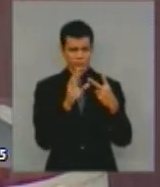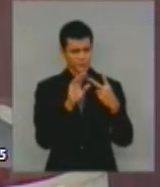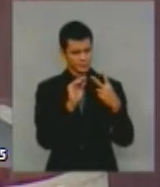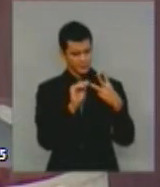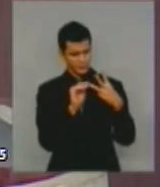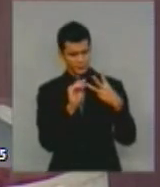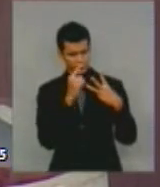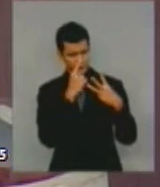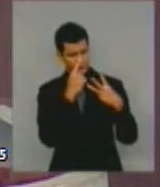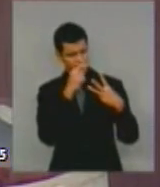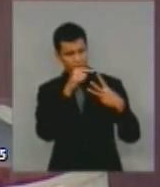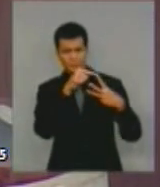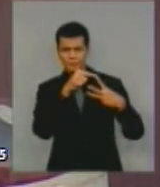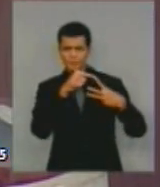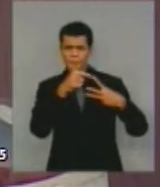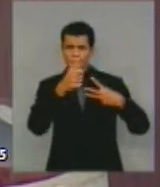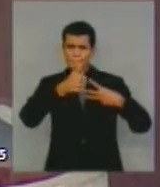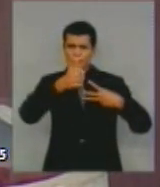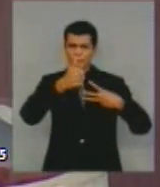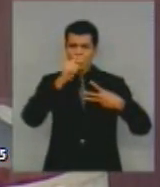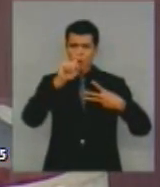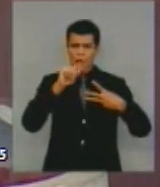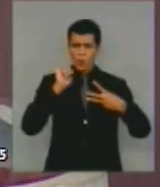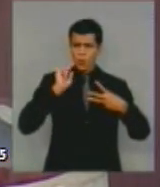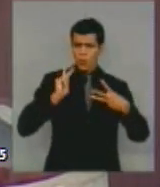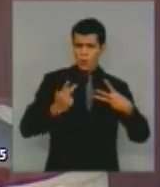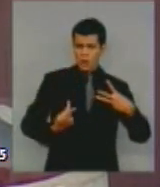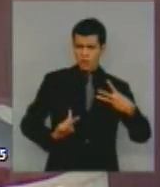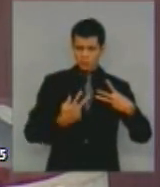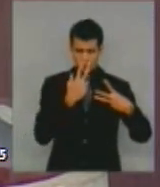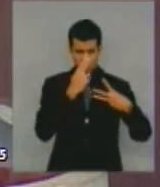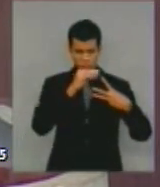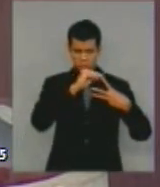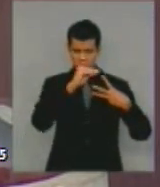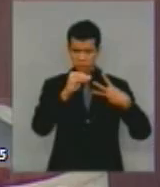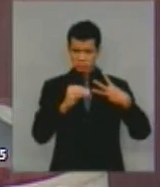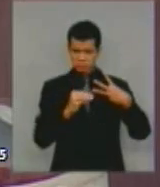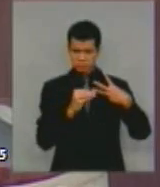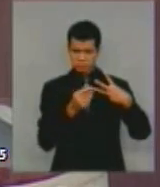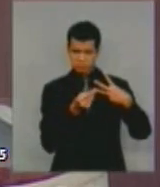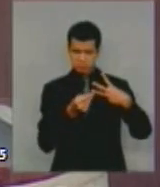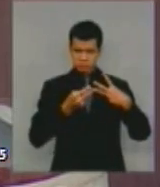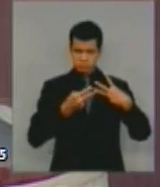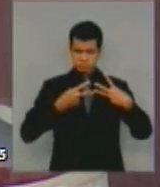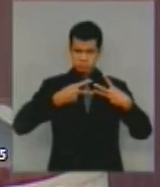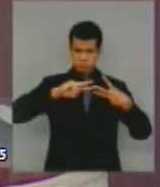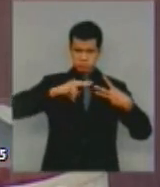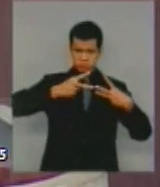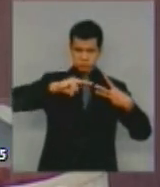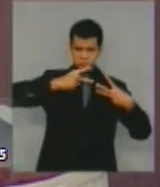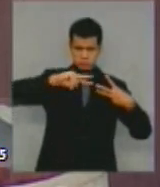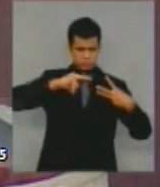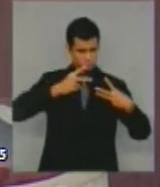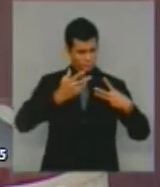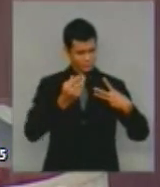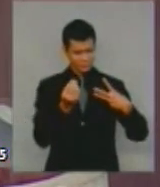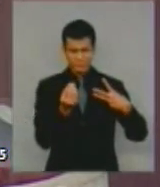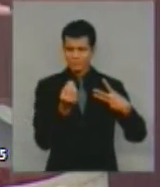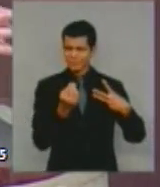humano. E aí você vê, por exemplo, como é insustentável o modelo que